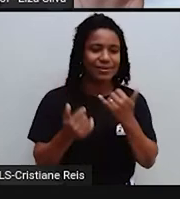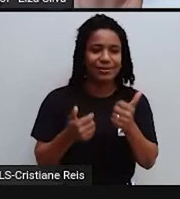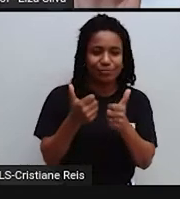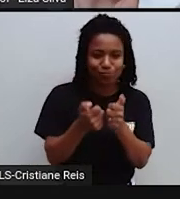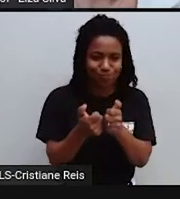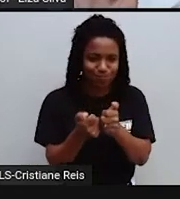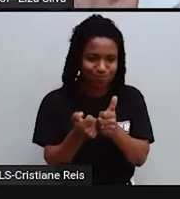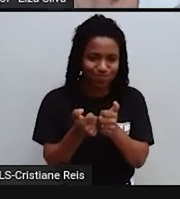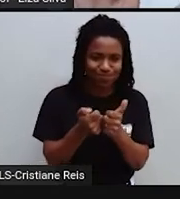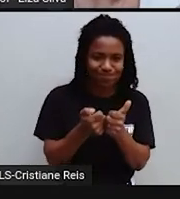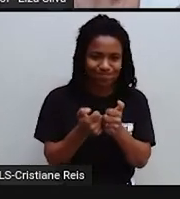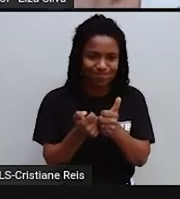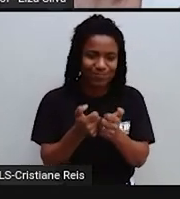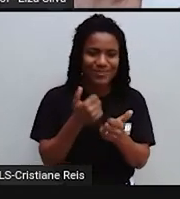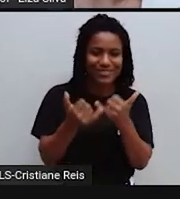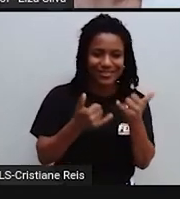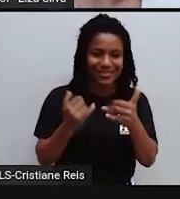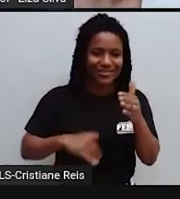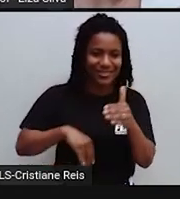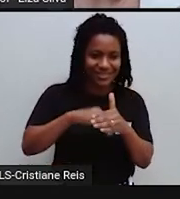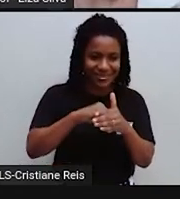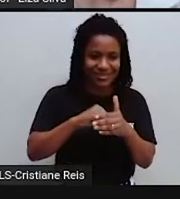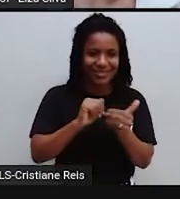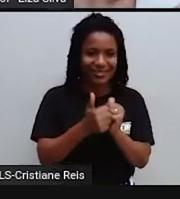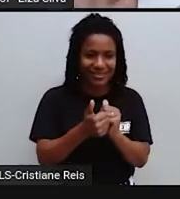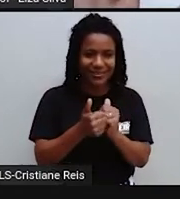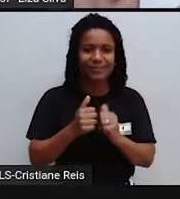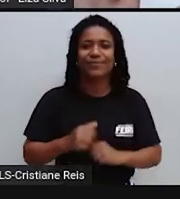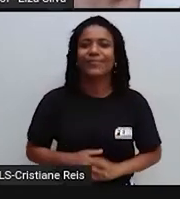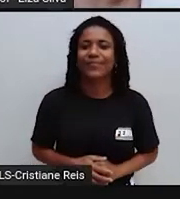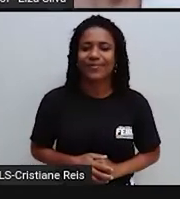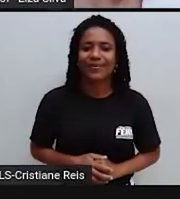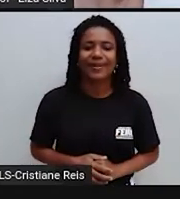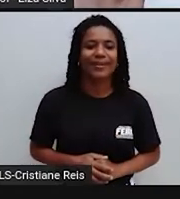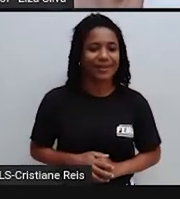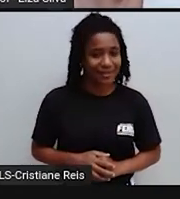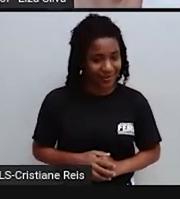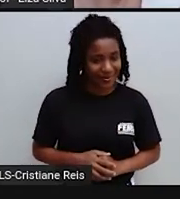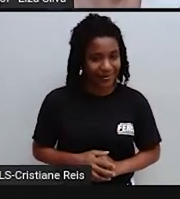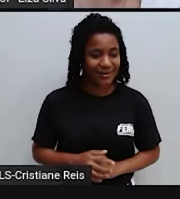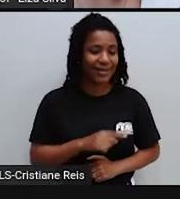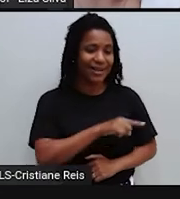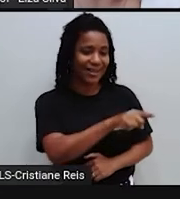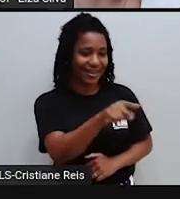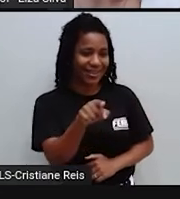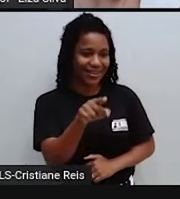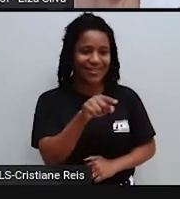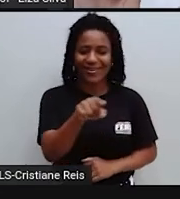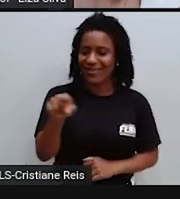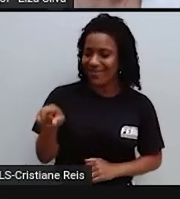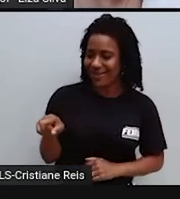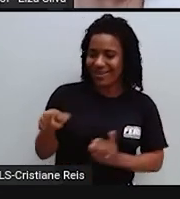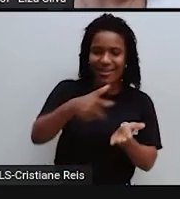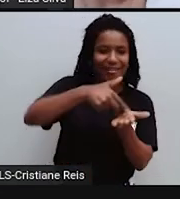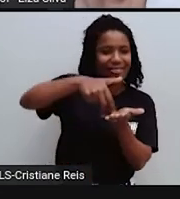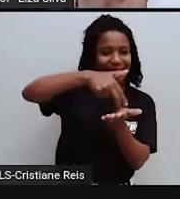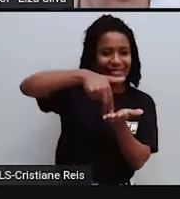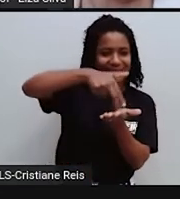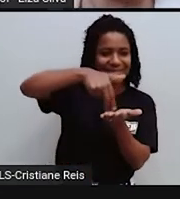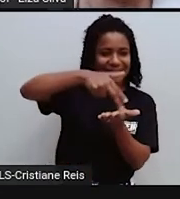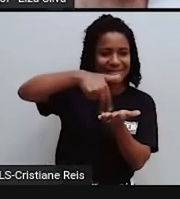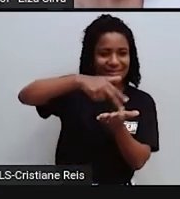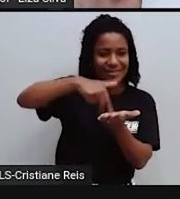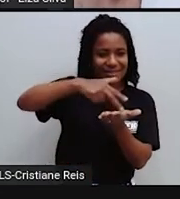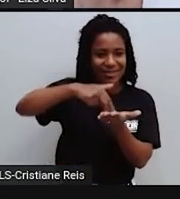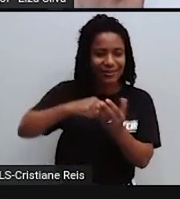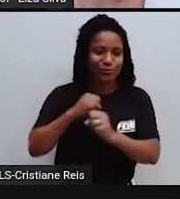futebol. They are dancing jazz. Eles ou elas estão dançando jazz. Ok? Mas tem